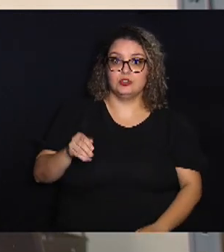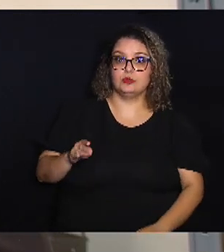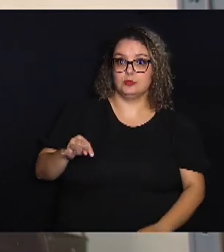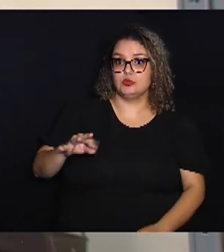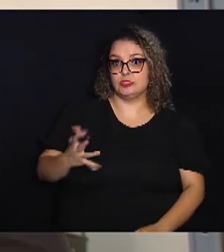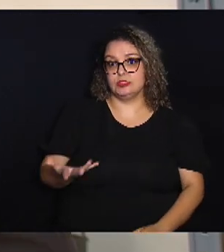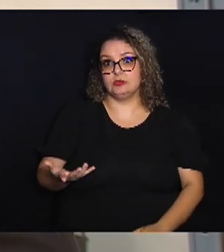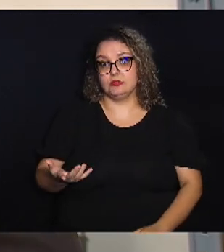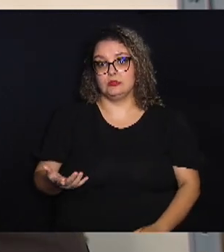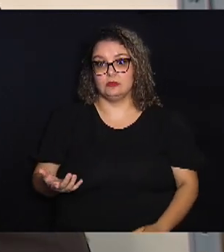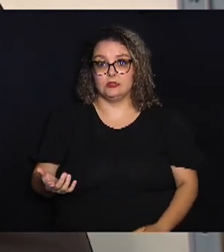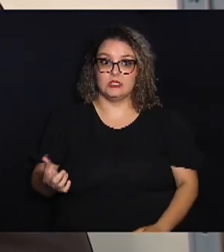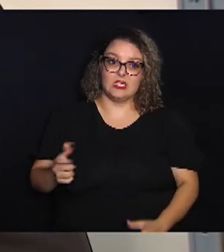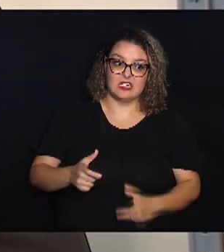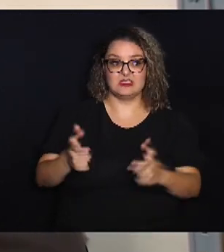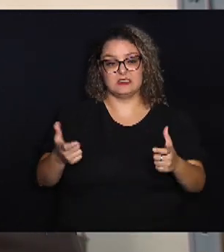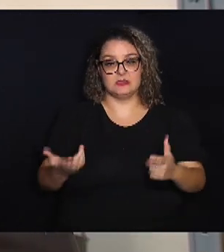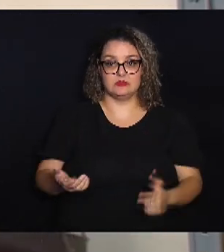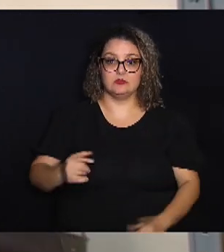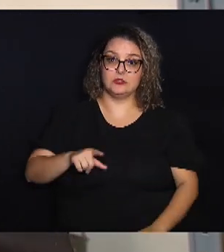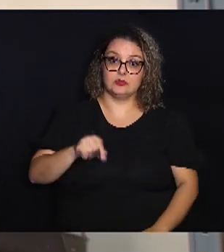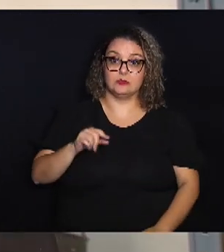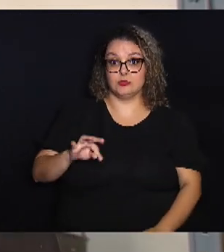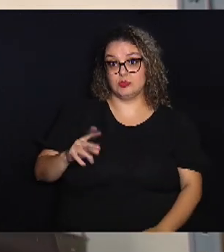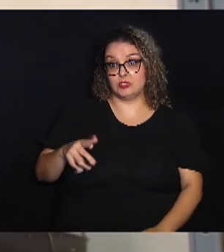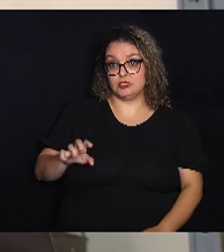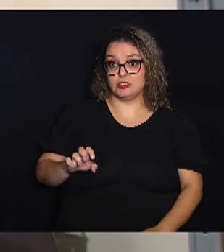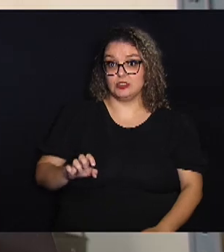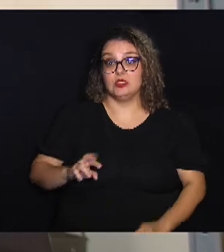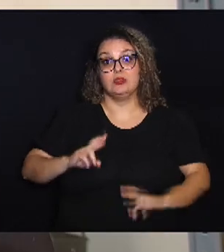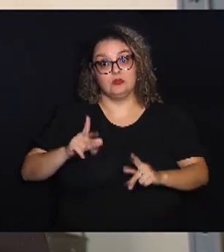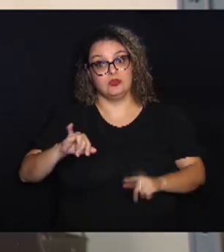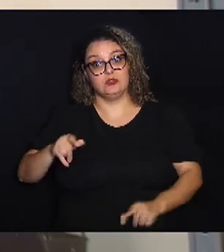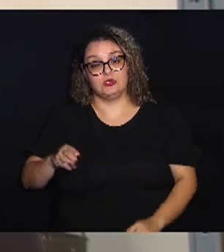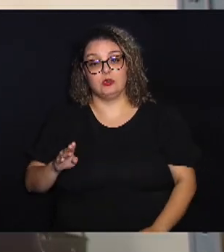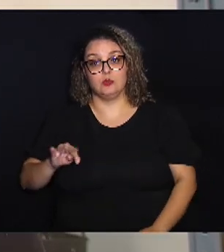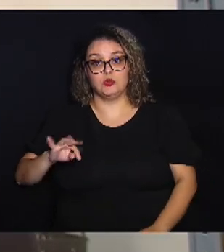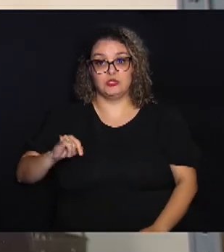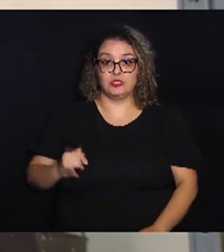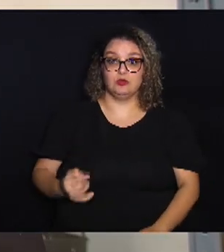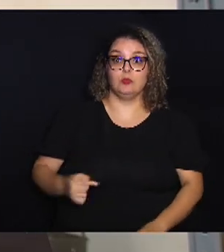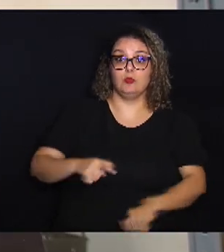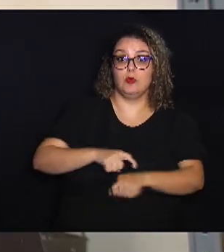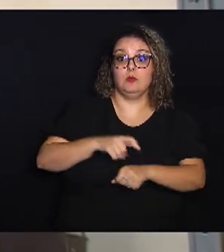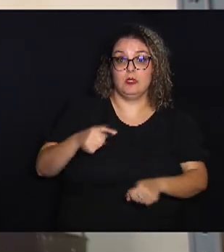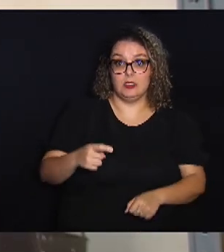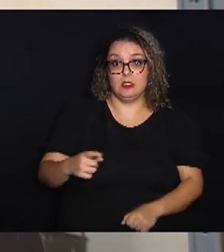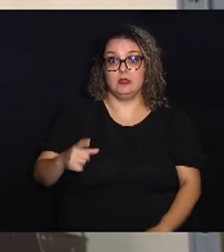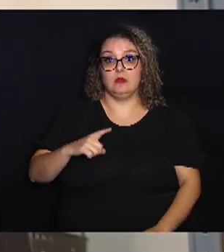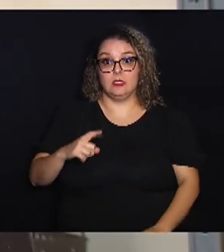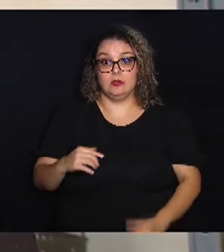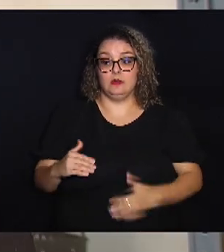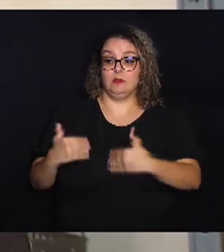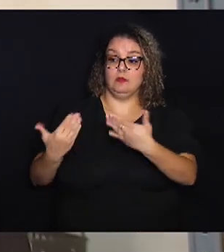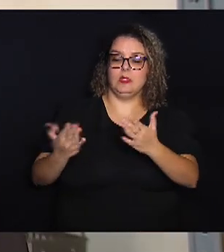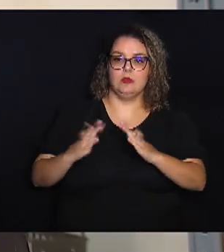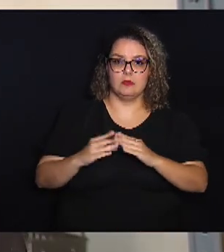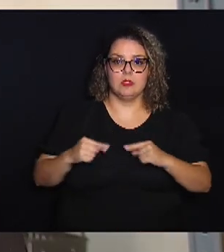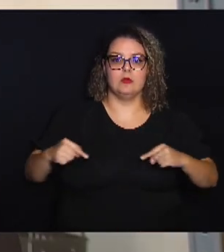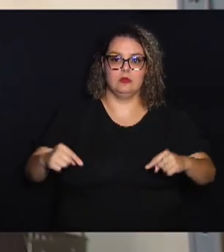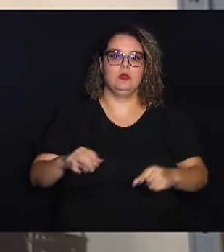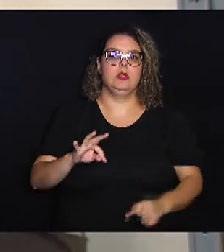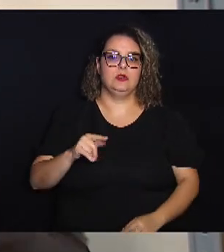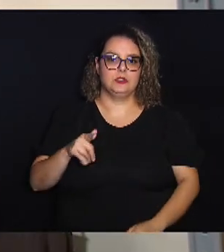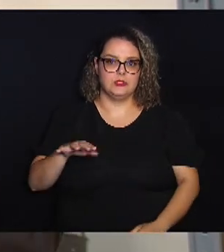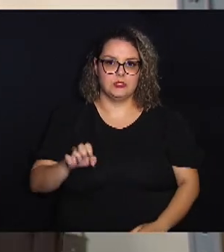por uma tigre d'água. Então, diferente do jabuti, que uma hora na vida dele você vai ter que criar no meio externo, a tigre d'água você